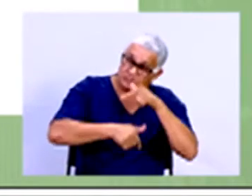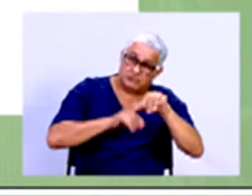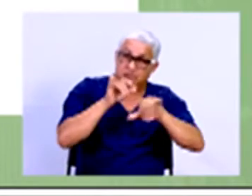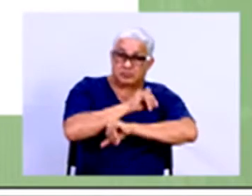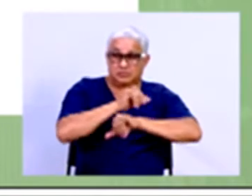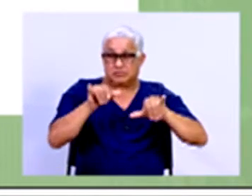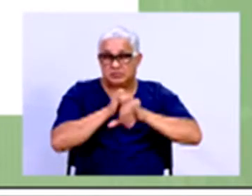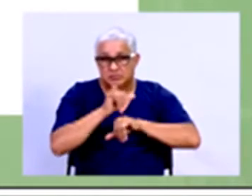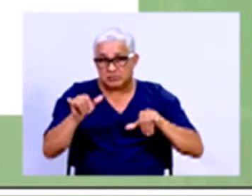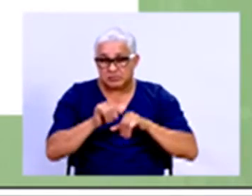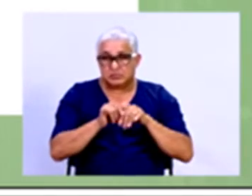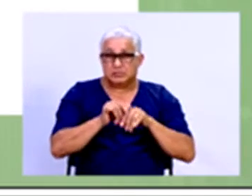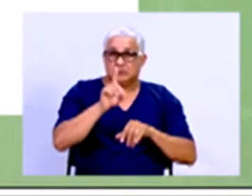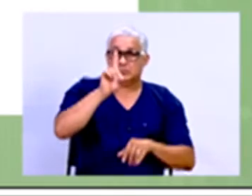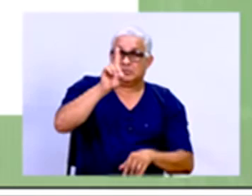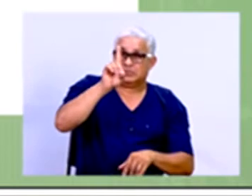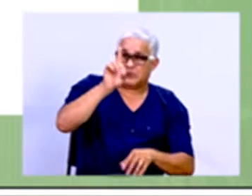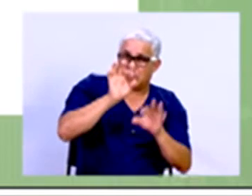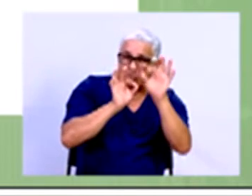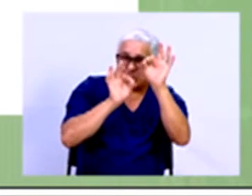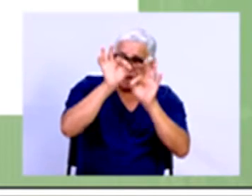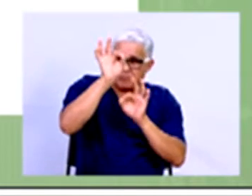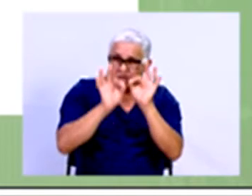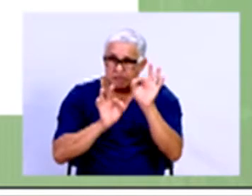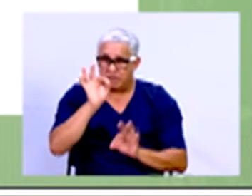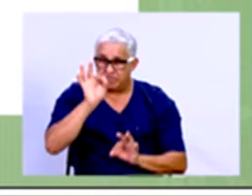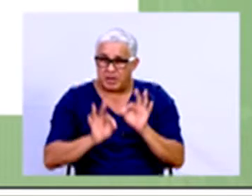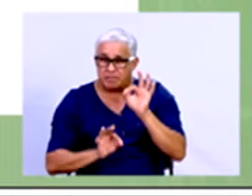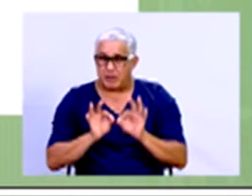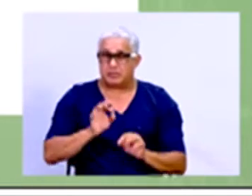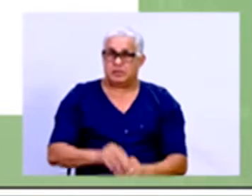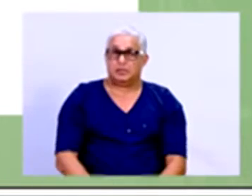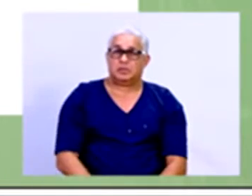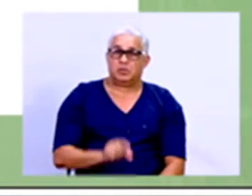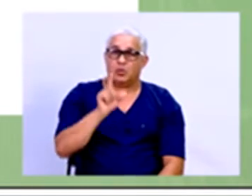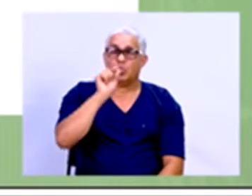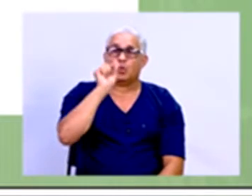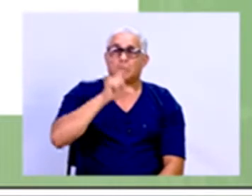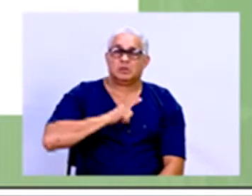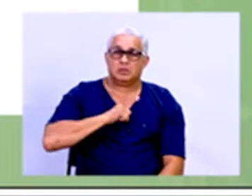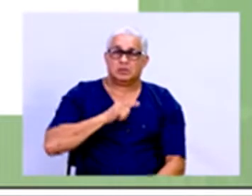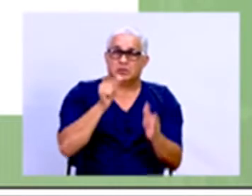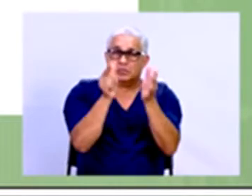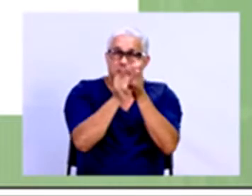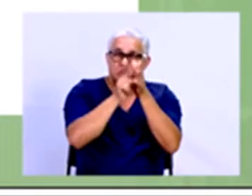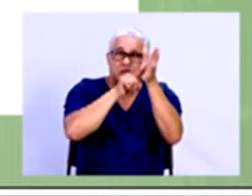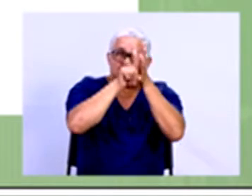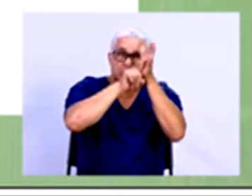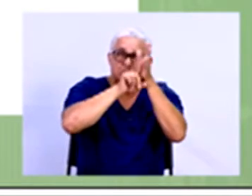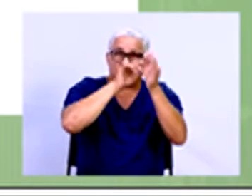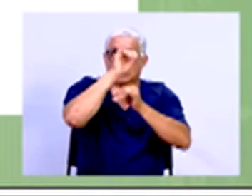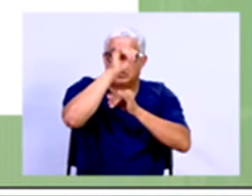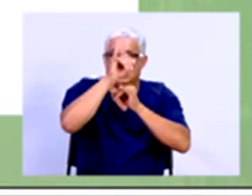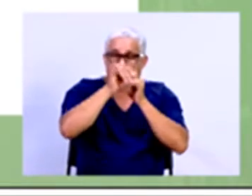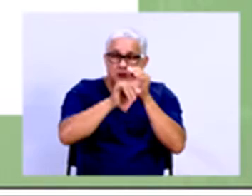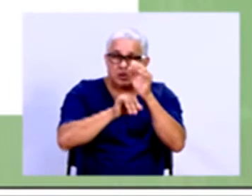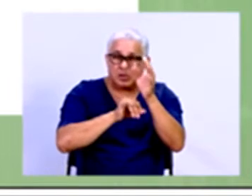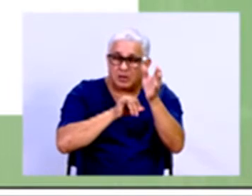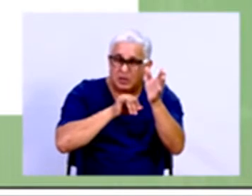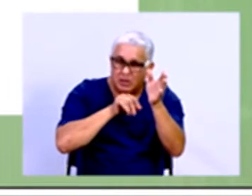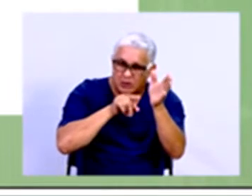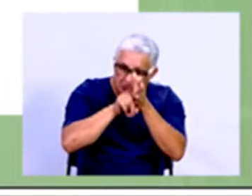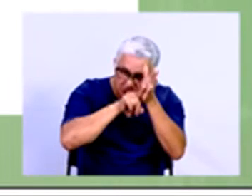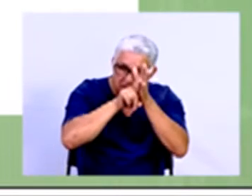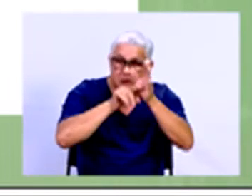informações detalhadas, filtradas aí, né? O que nós temos? Um formulário para pesquisar essas informações, né? Então, um